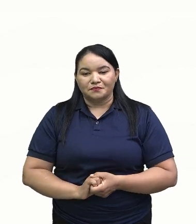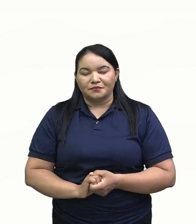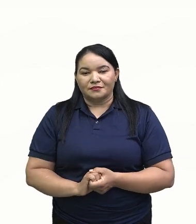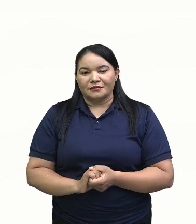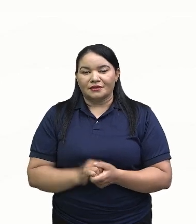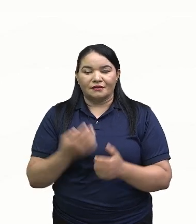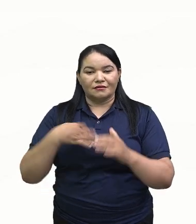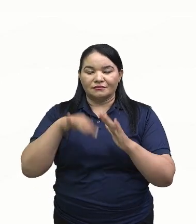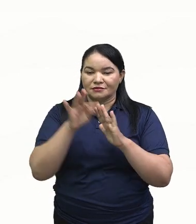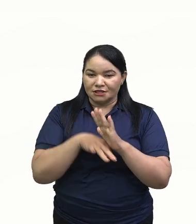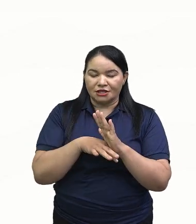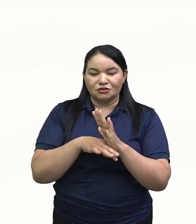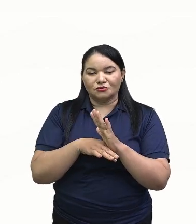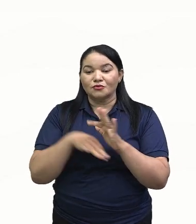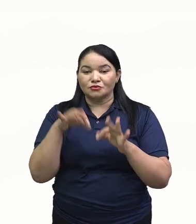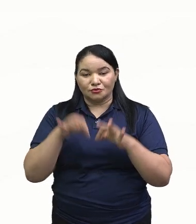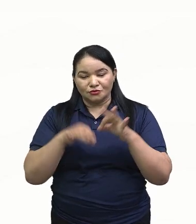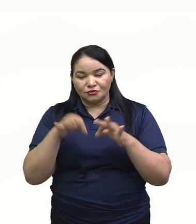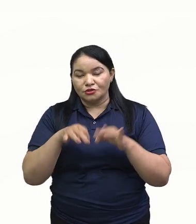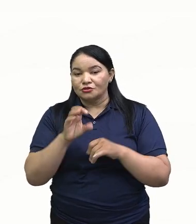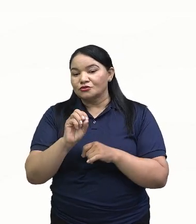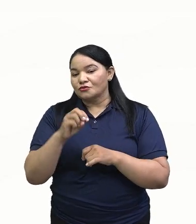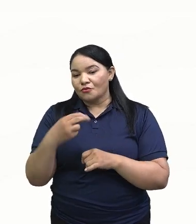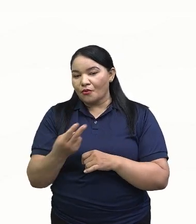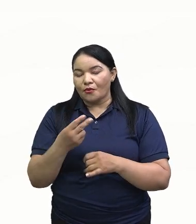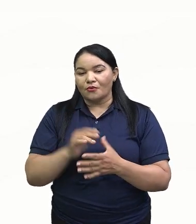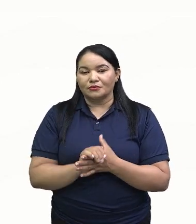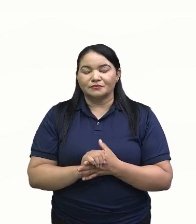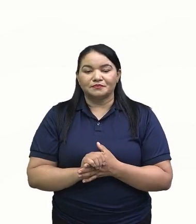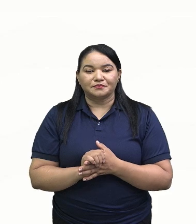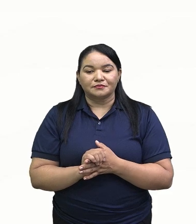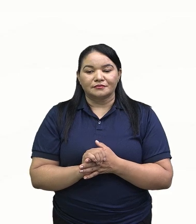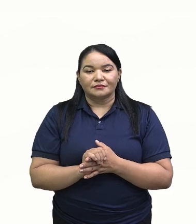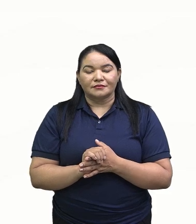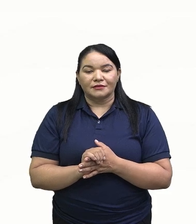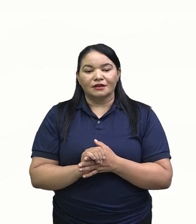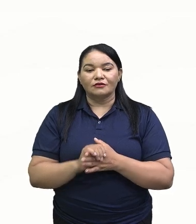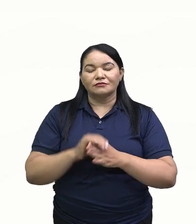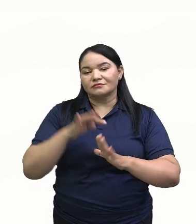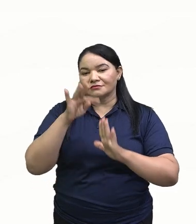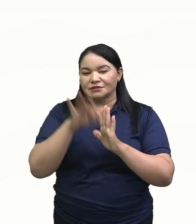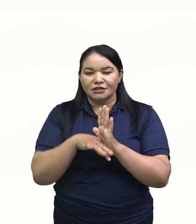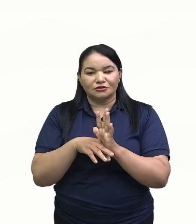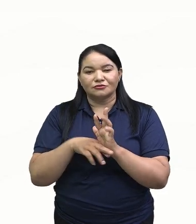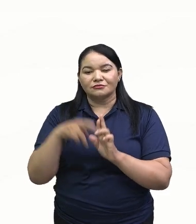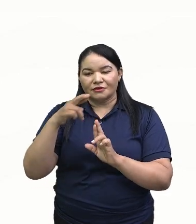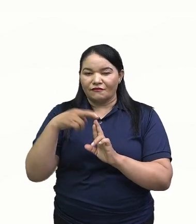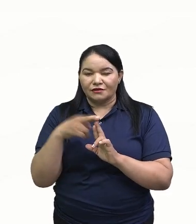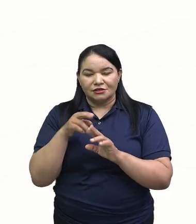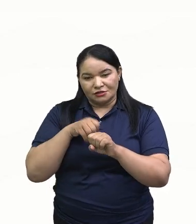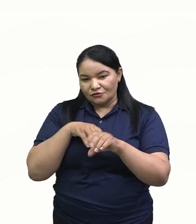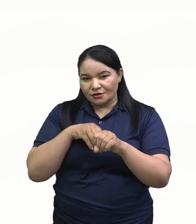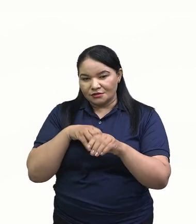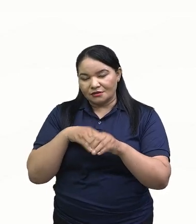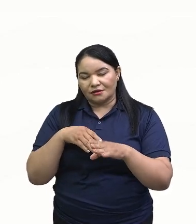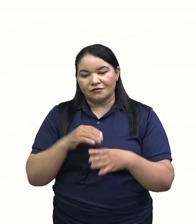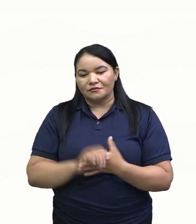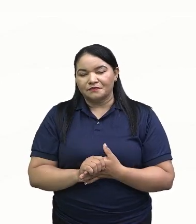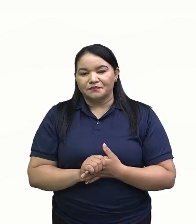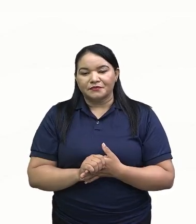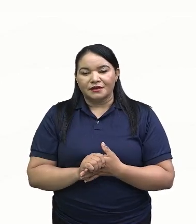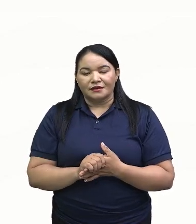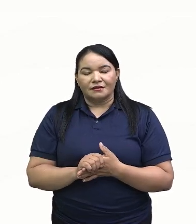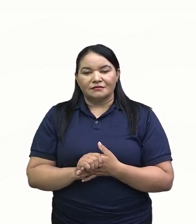texto jurídico, ou um texto que tem a ver com a educação. Então, vai reformar,